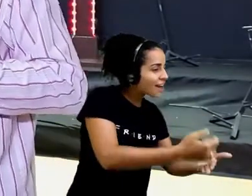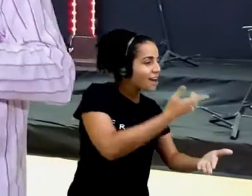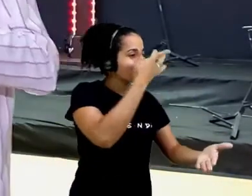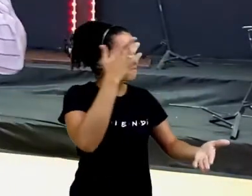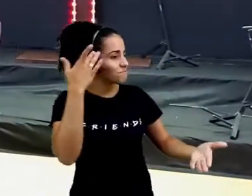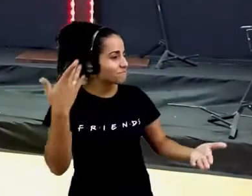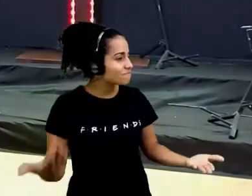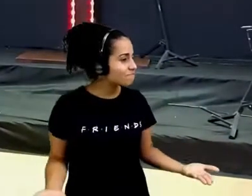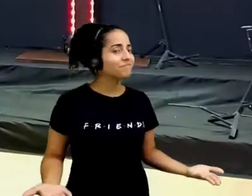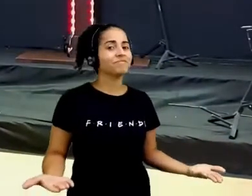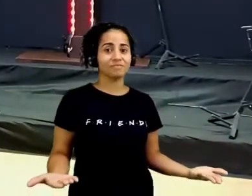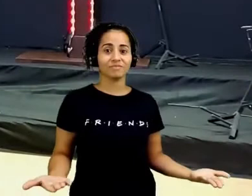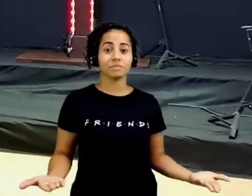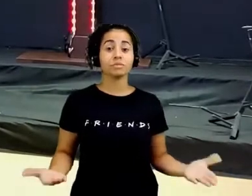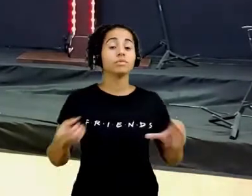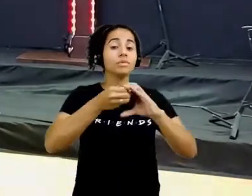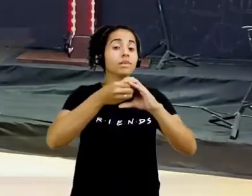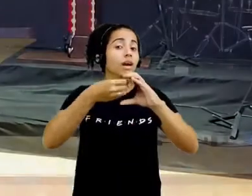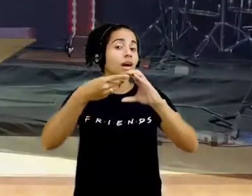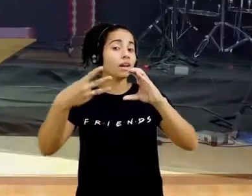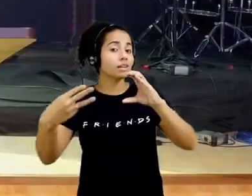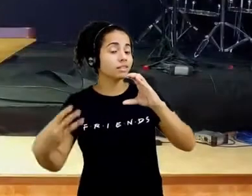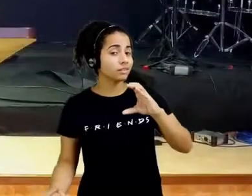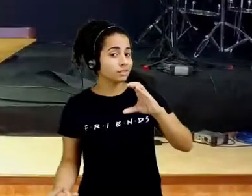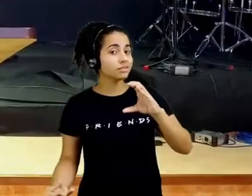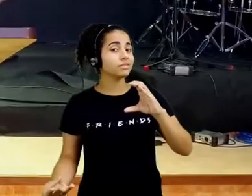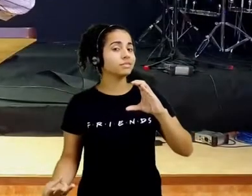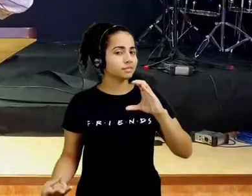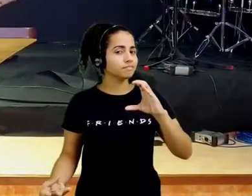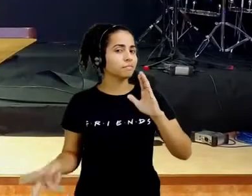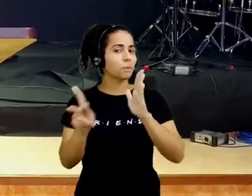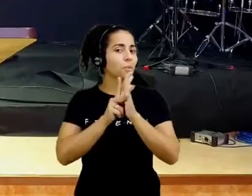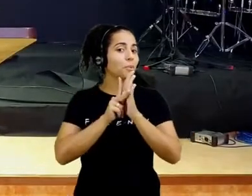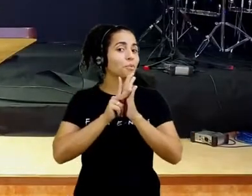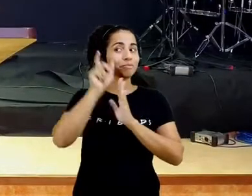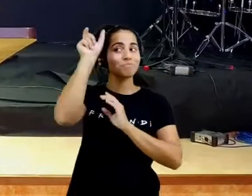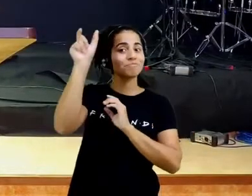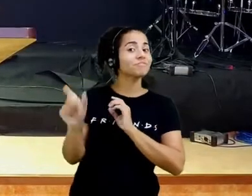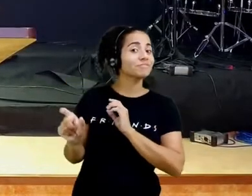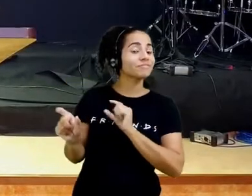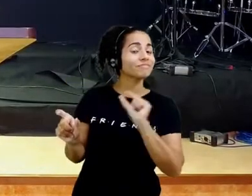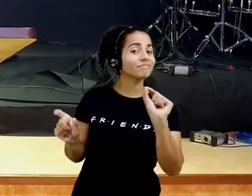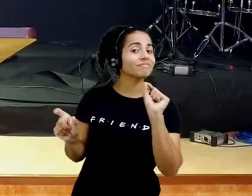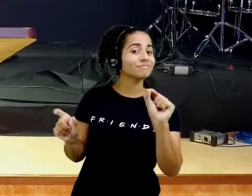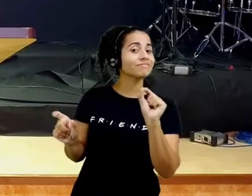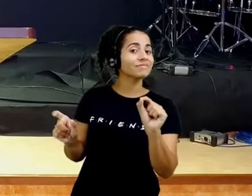pessoas. E são esses atributos, são essas características que